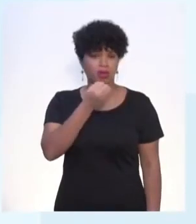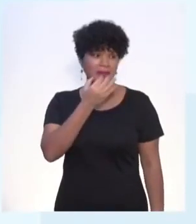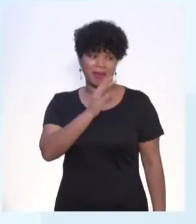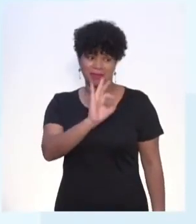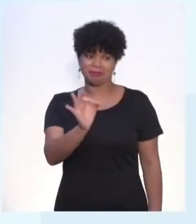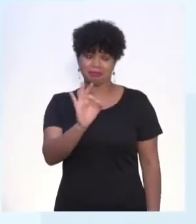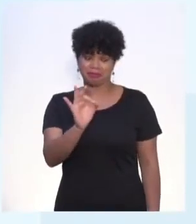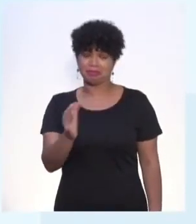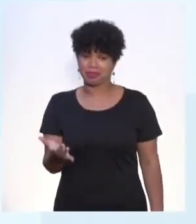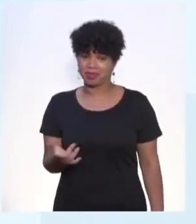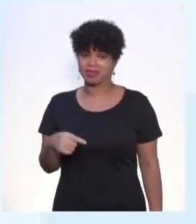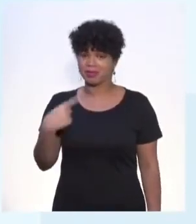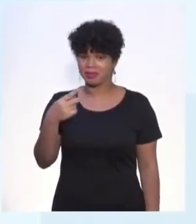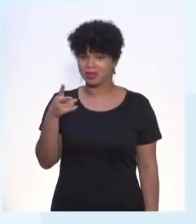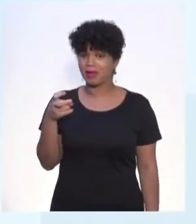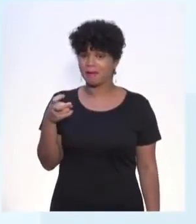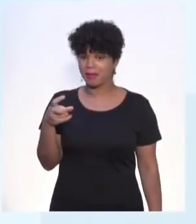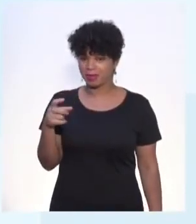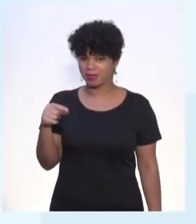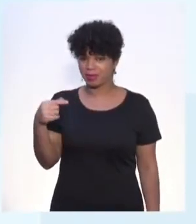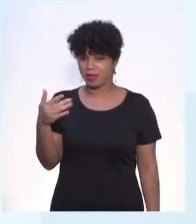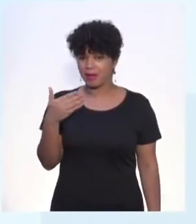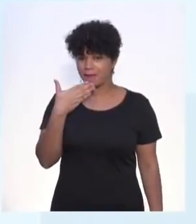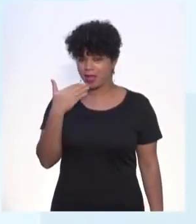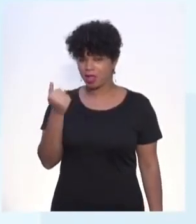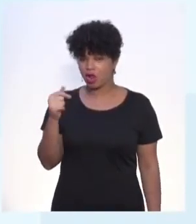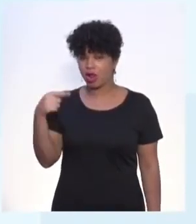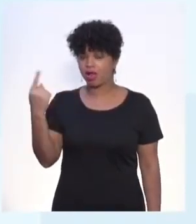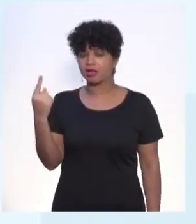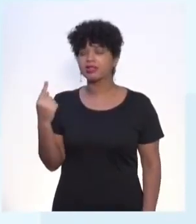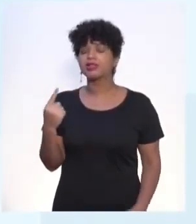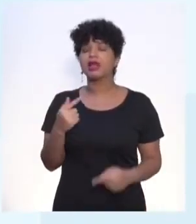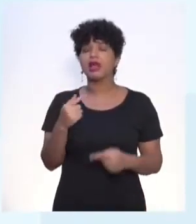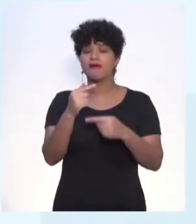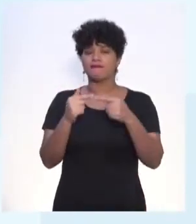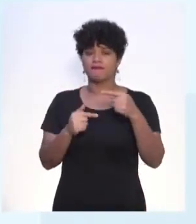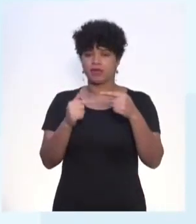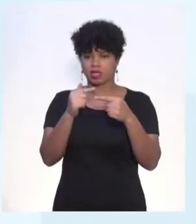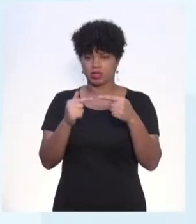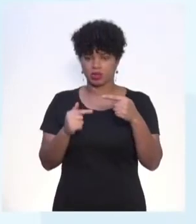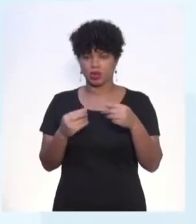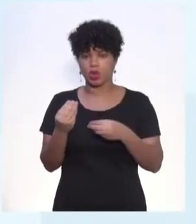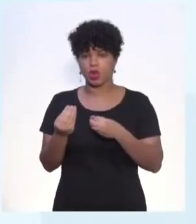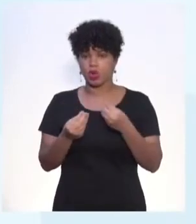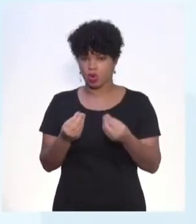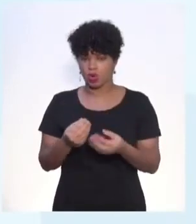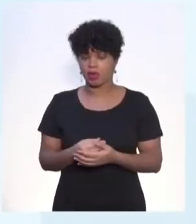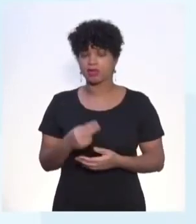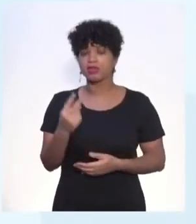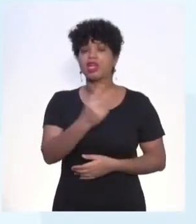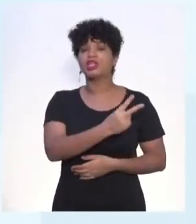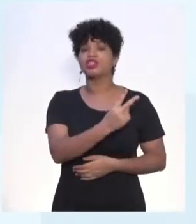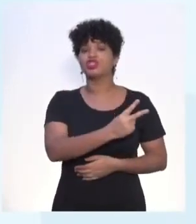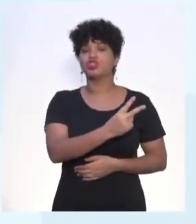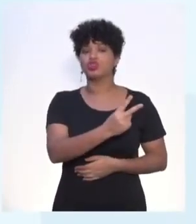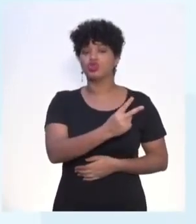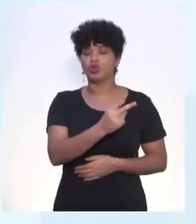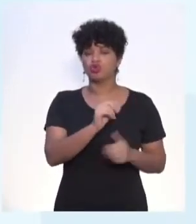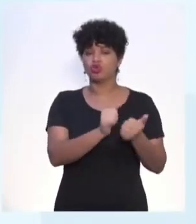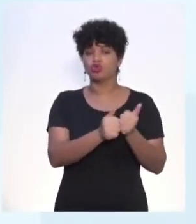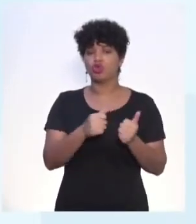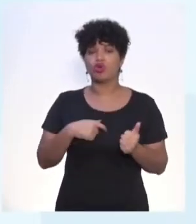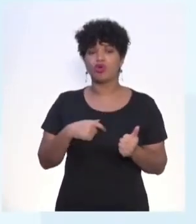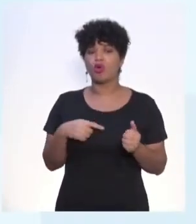sinal, né? E a gente vai perceber na representação fracionária. Lá no segundo jogo, o que aconteceu? Tivemos um total de